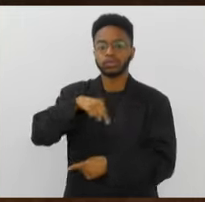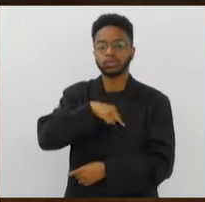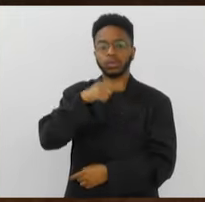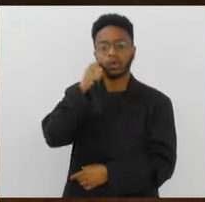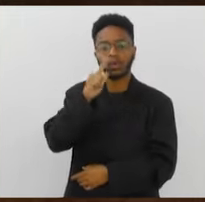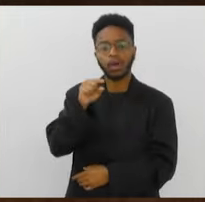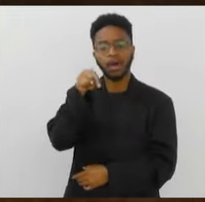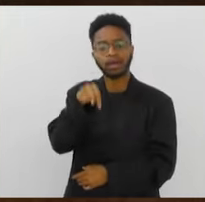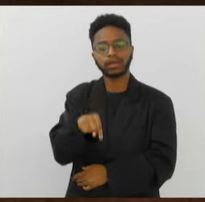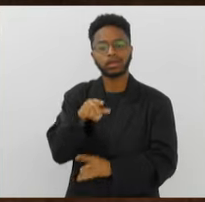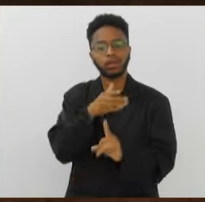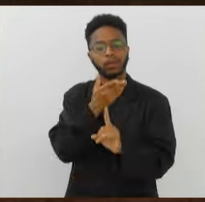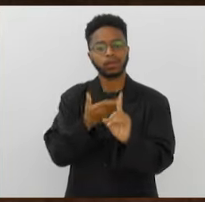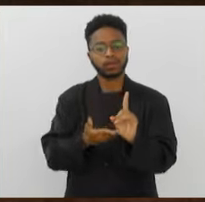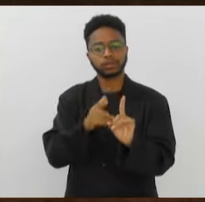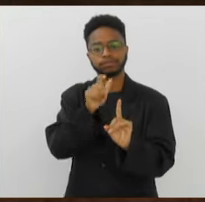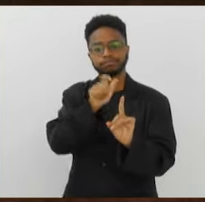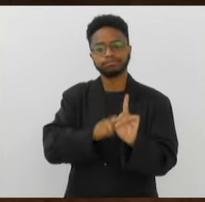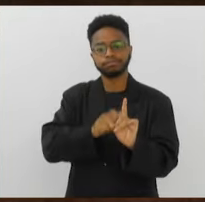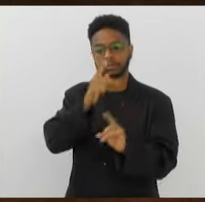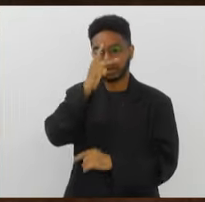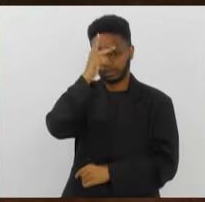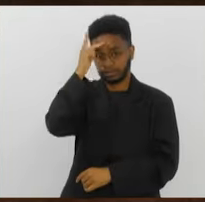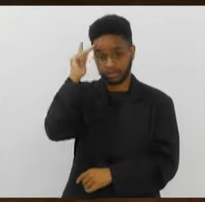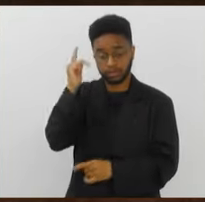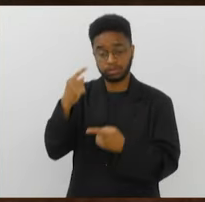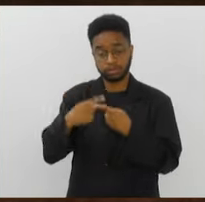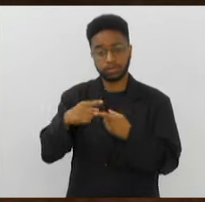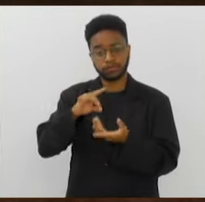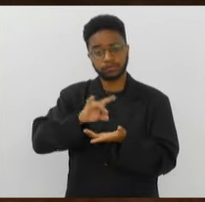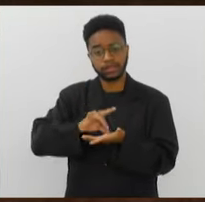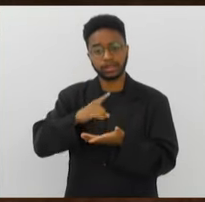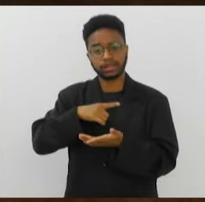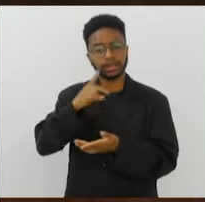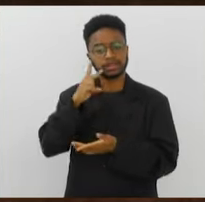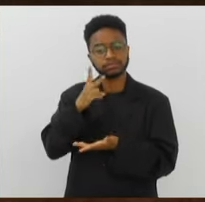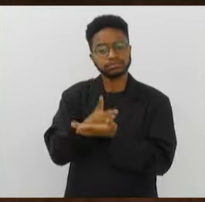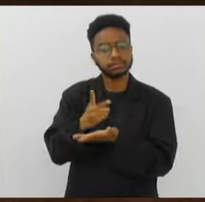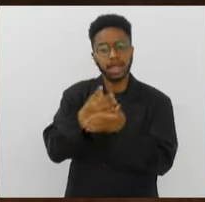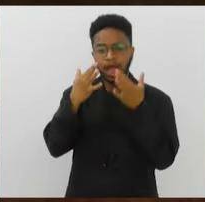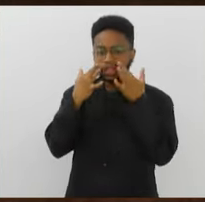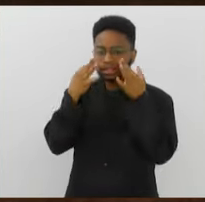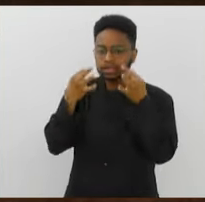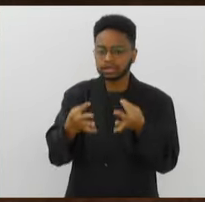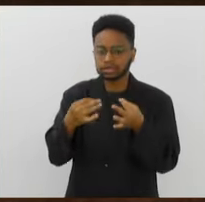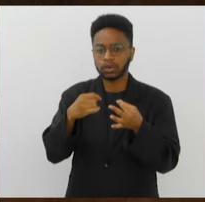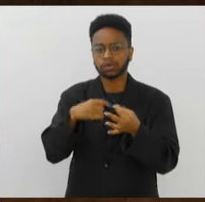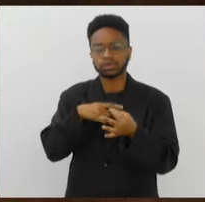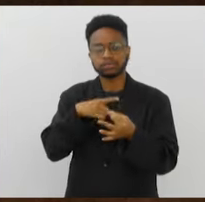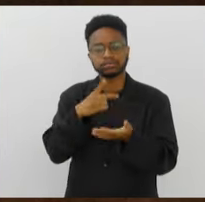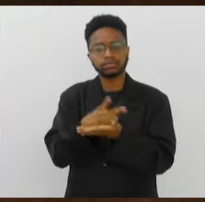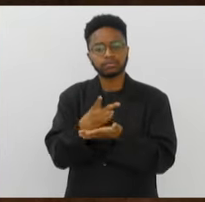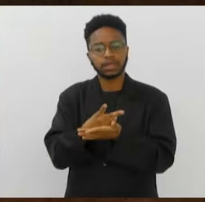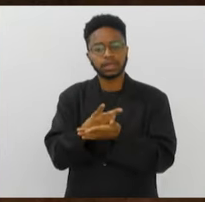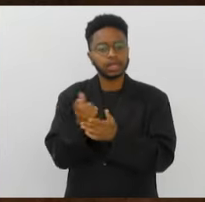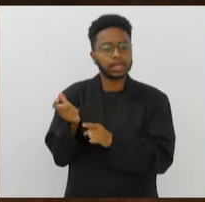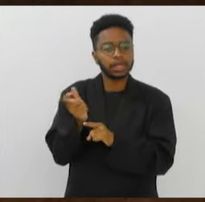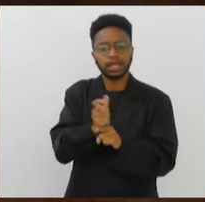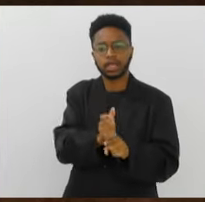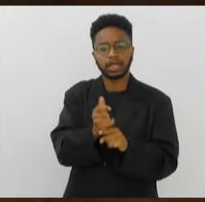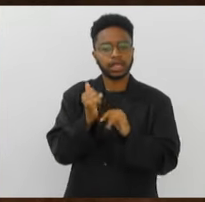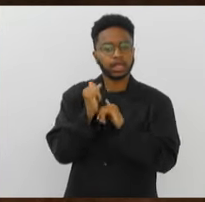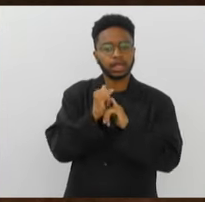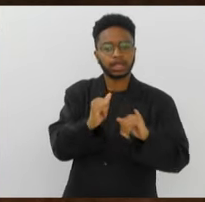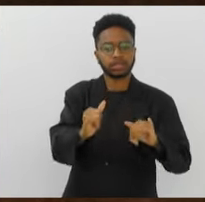aqui homenageando uma pessoa que tem sempre um olhar atento, um olhar crítico. E a crítica é sempre